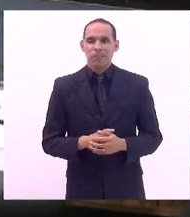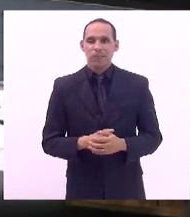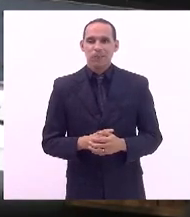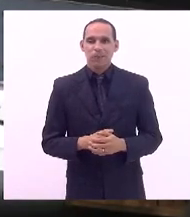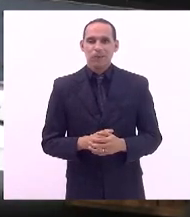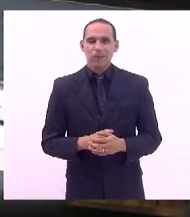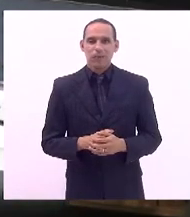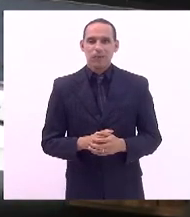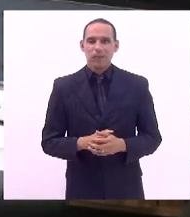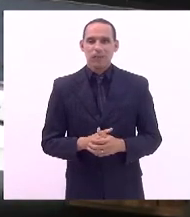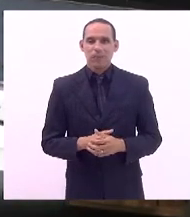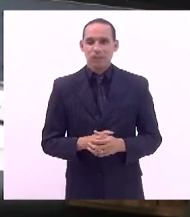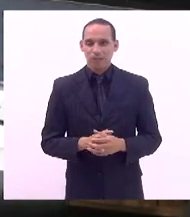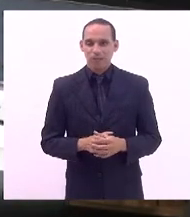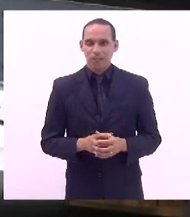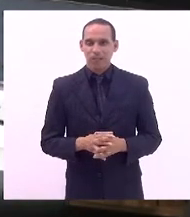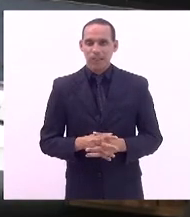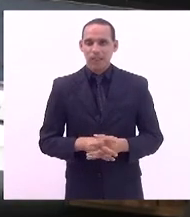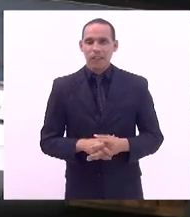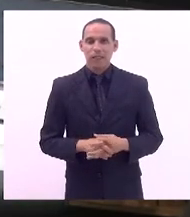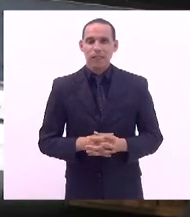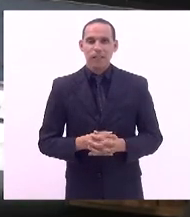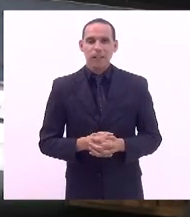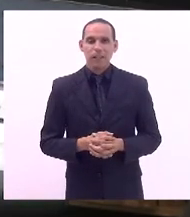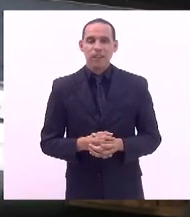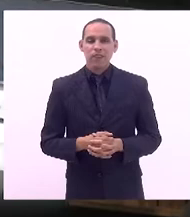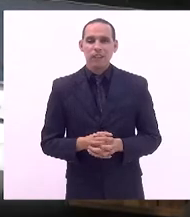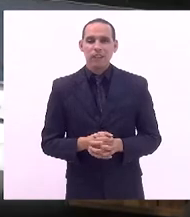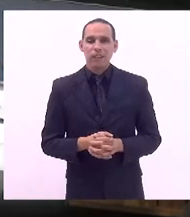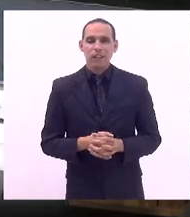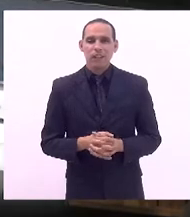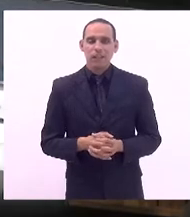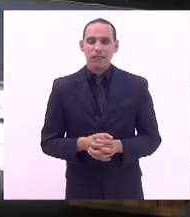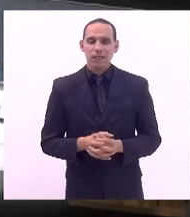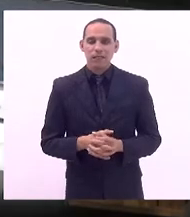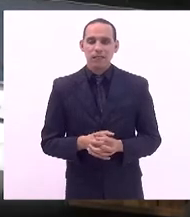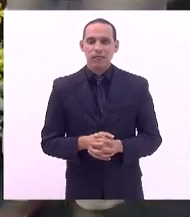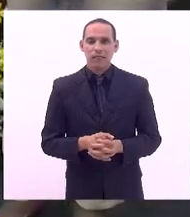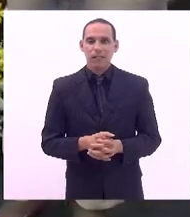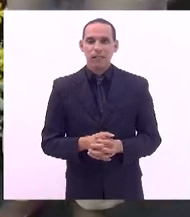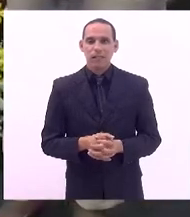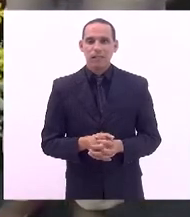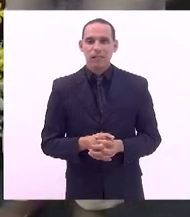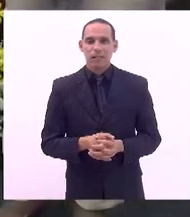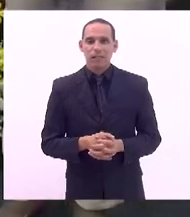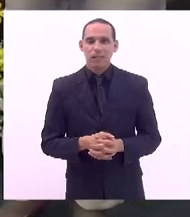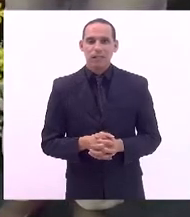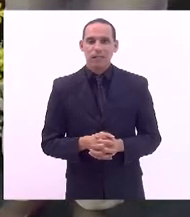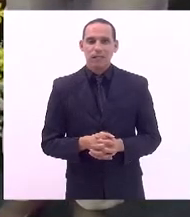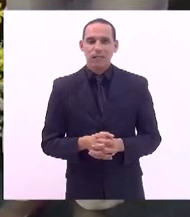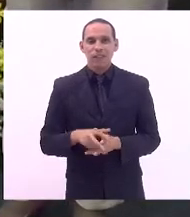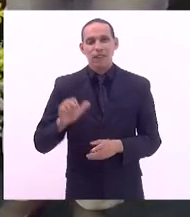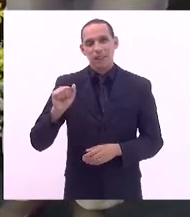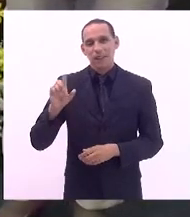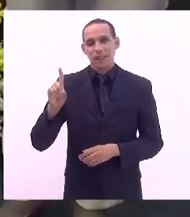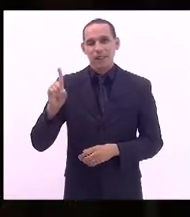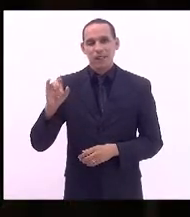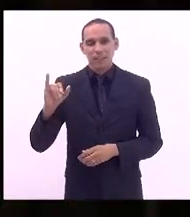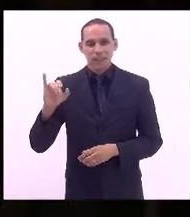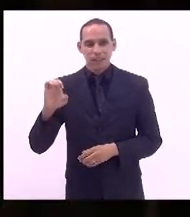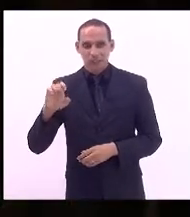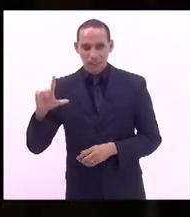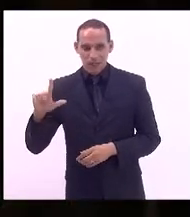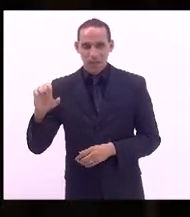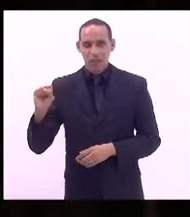E aí E aí O Adriel Soares